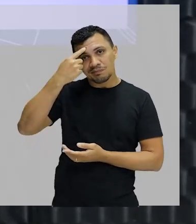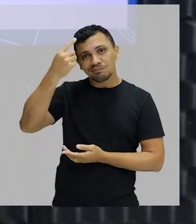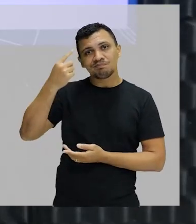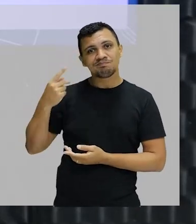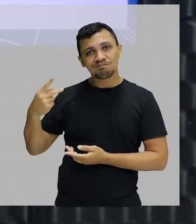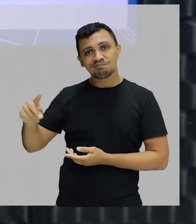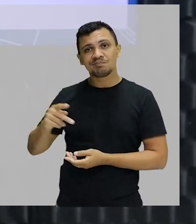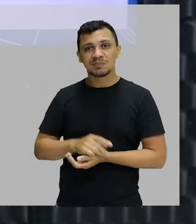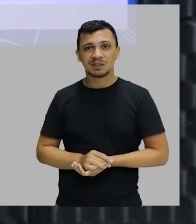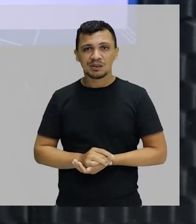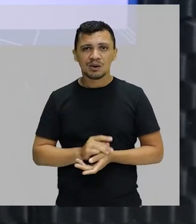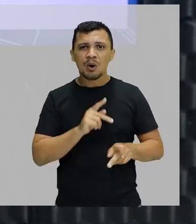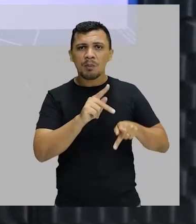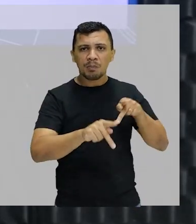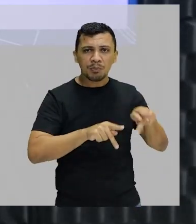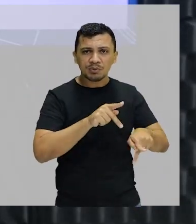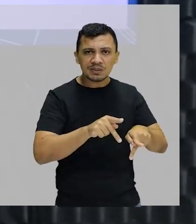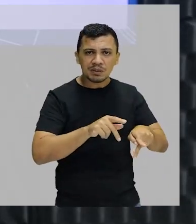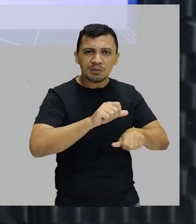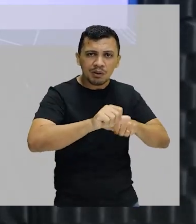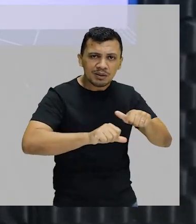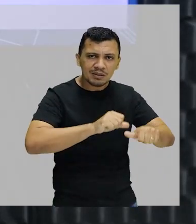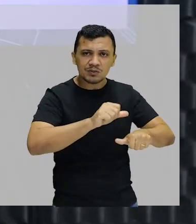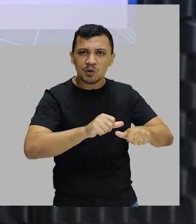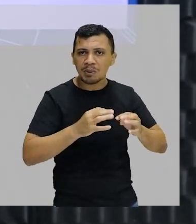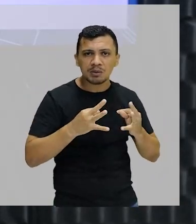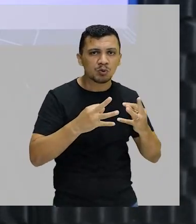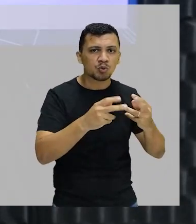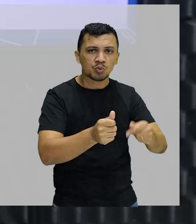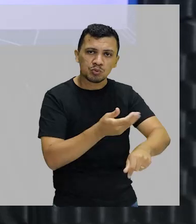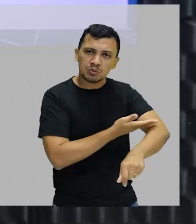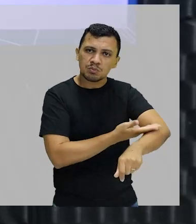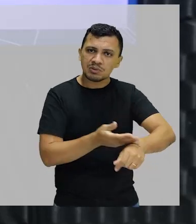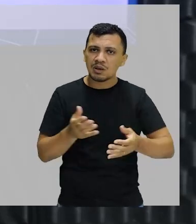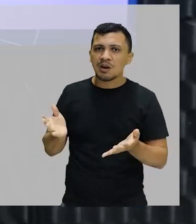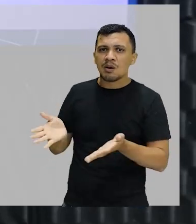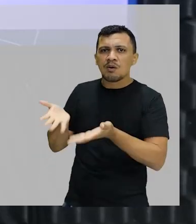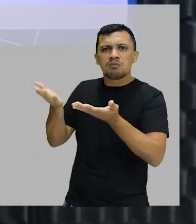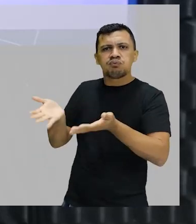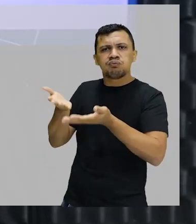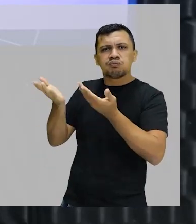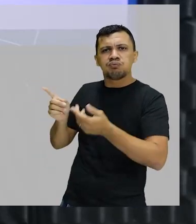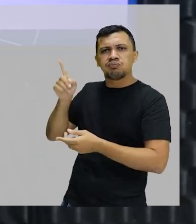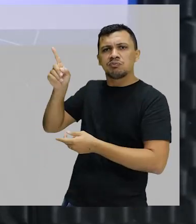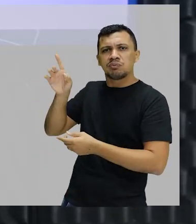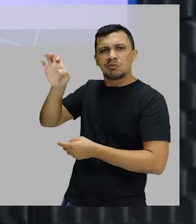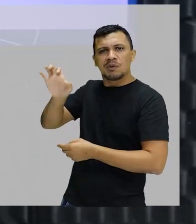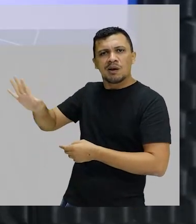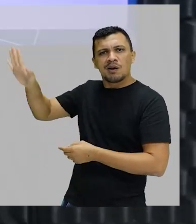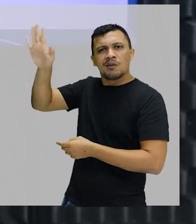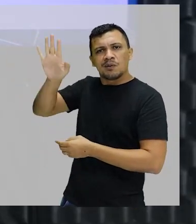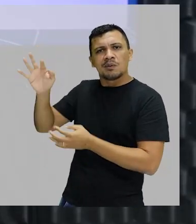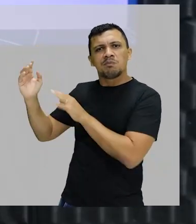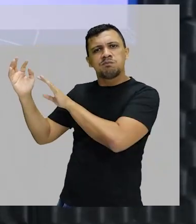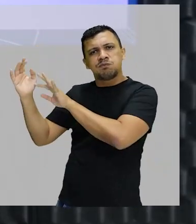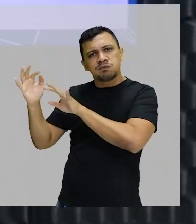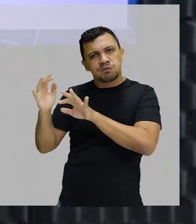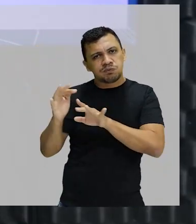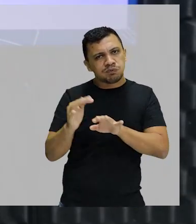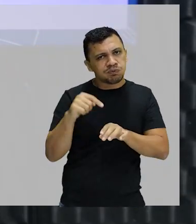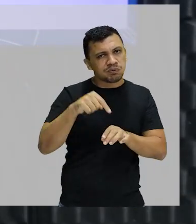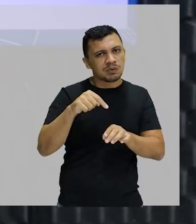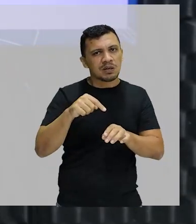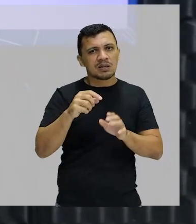população precisa embranquecer, precisa incentivar a vinda de europeus para o Brasil, como aconteceu no século XIX, e,